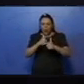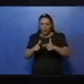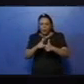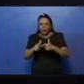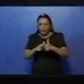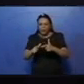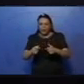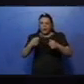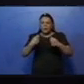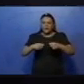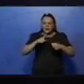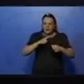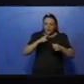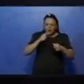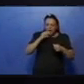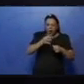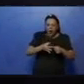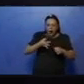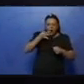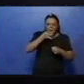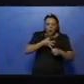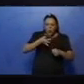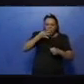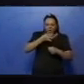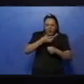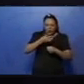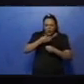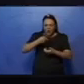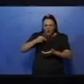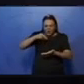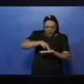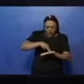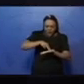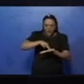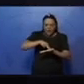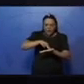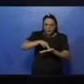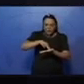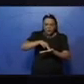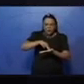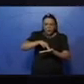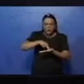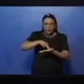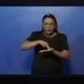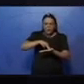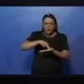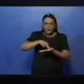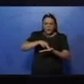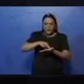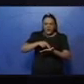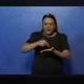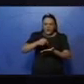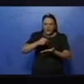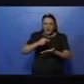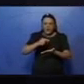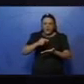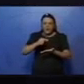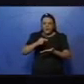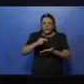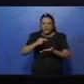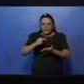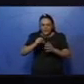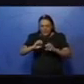eu tenho que ter argumentos muito sólidos, muito firmes, que sustente aquilo que eu